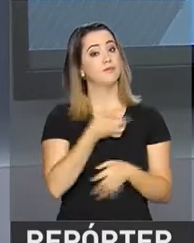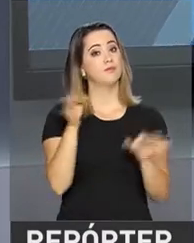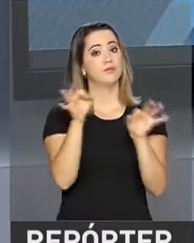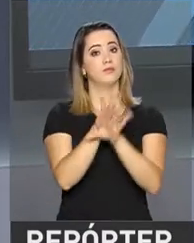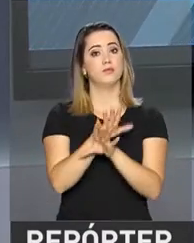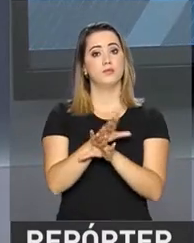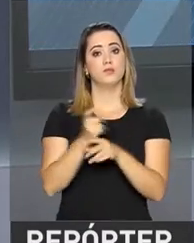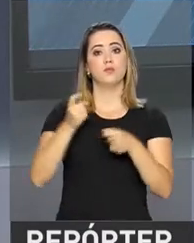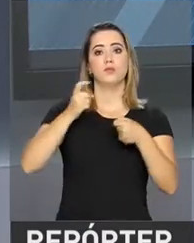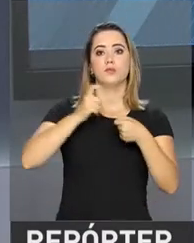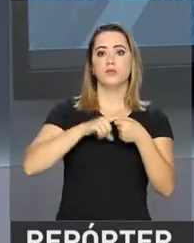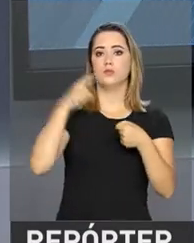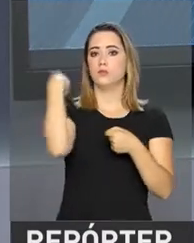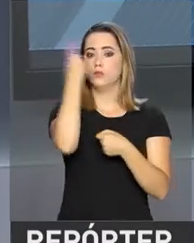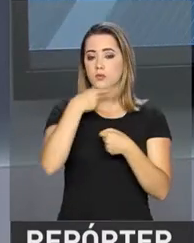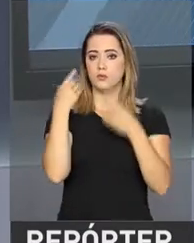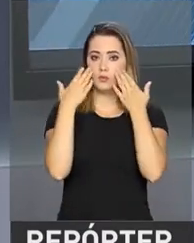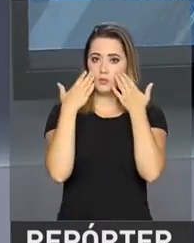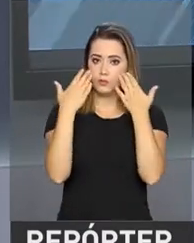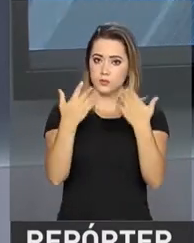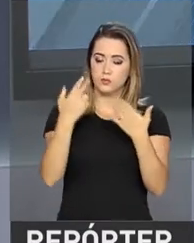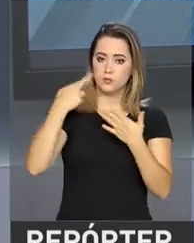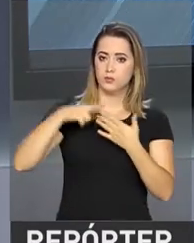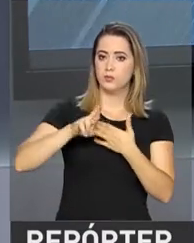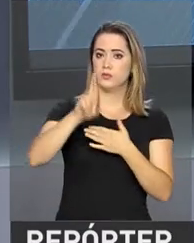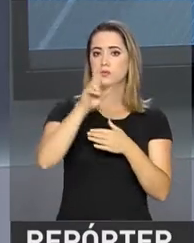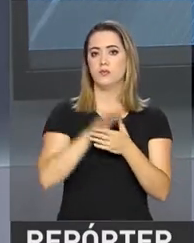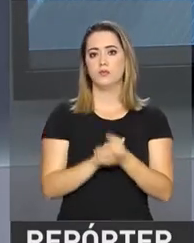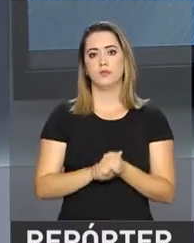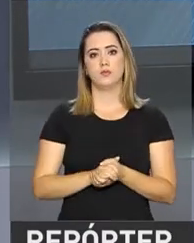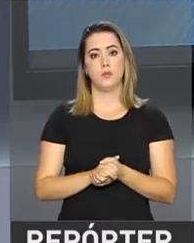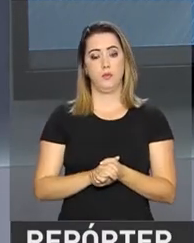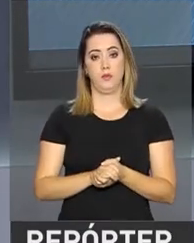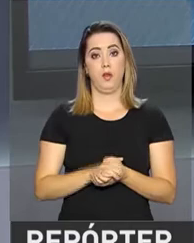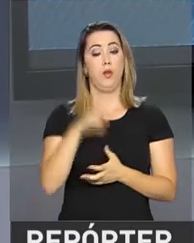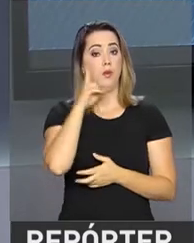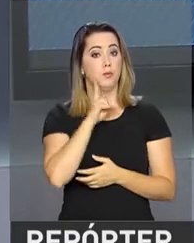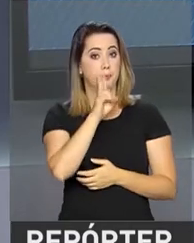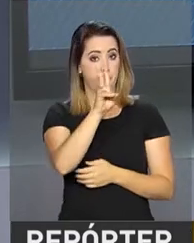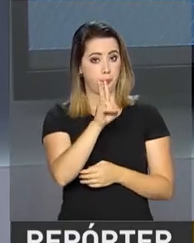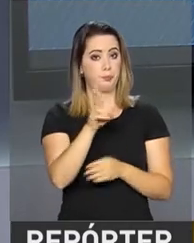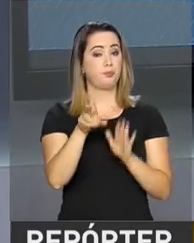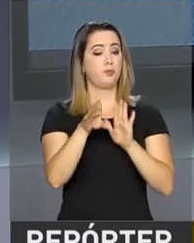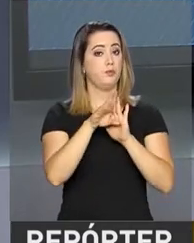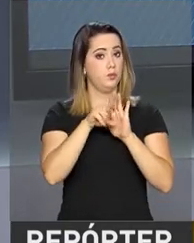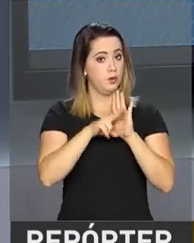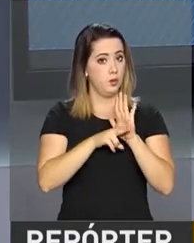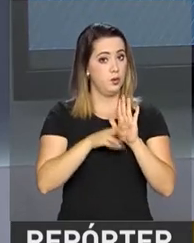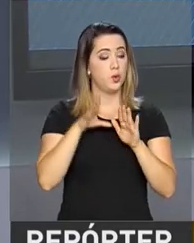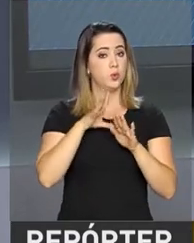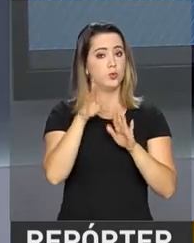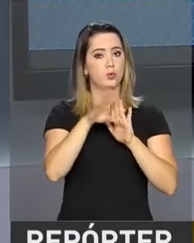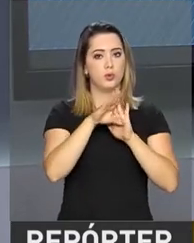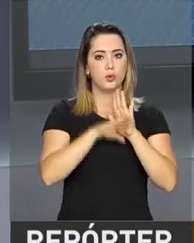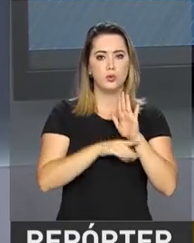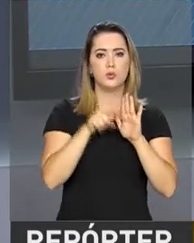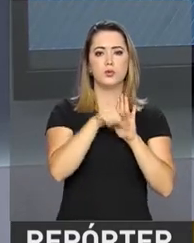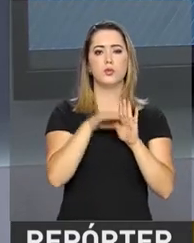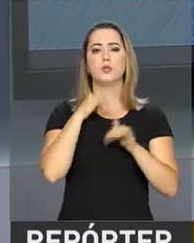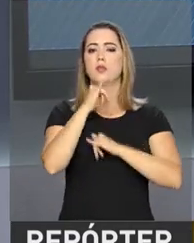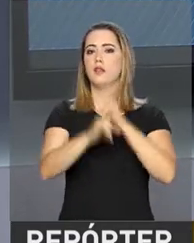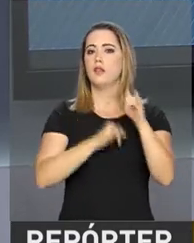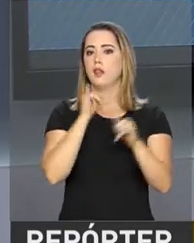ficamos por aqui voltamos em uma hora na próxima edição do repórter nbr você pode acompanhar a nossa programação pela internet